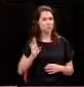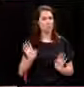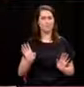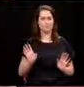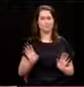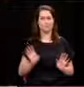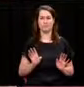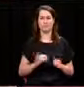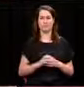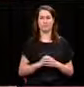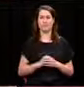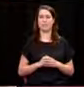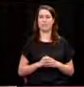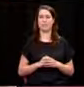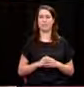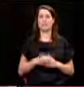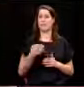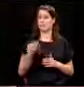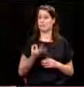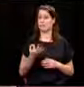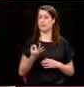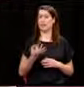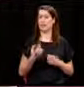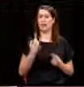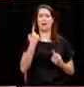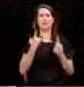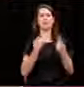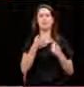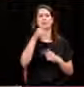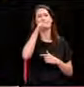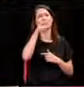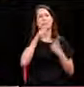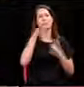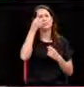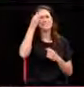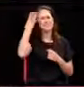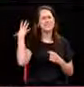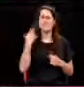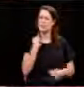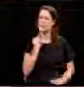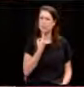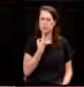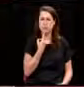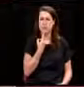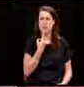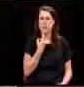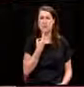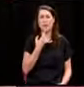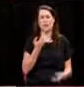Portanto, há aqui um esquecimento talvez exagerado face a este tipo de deficiência,